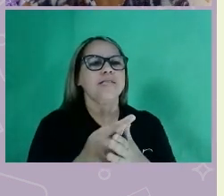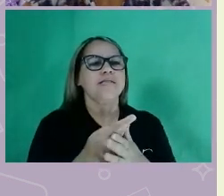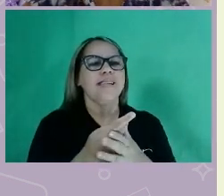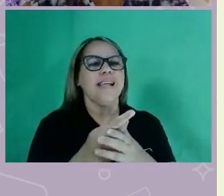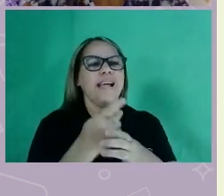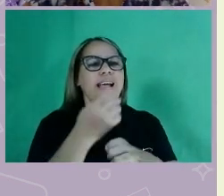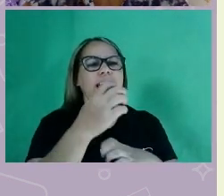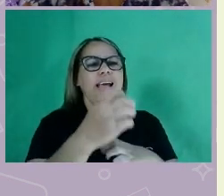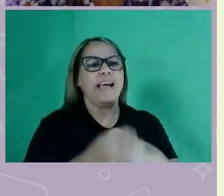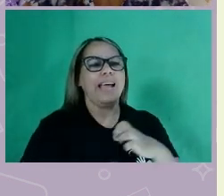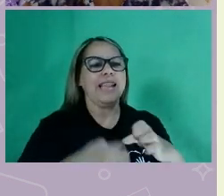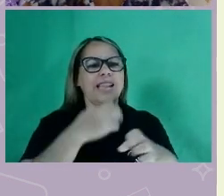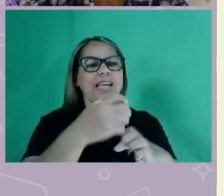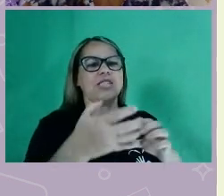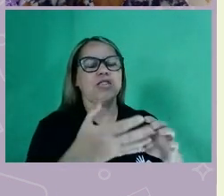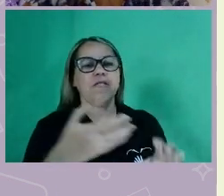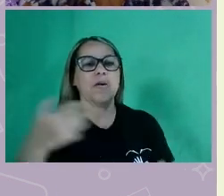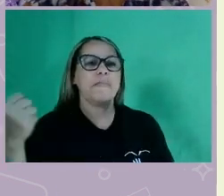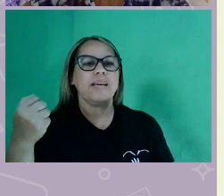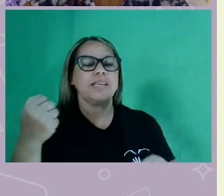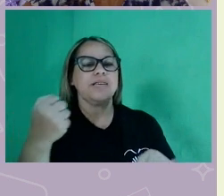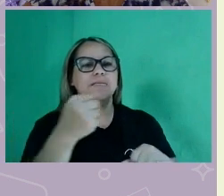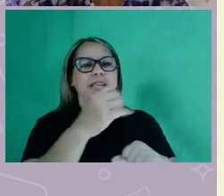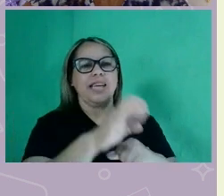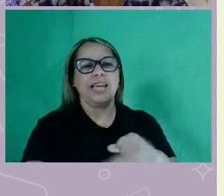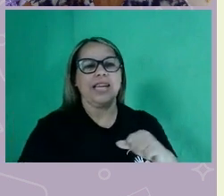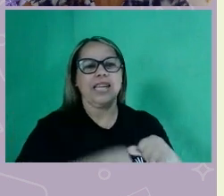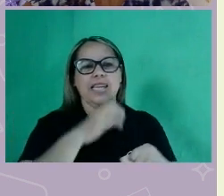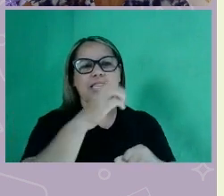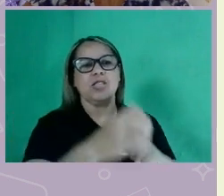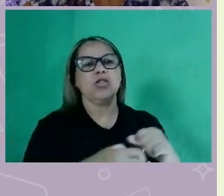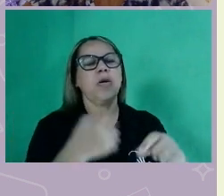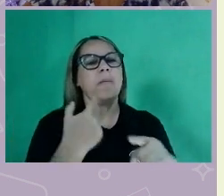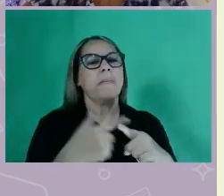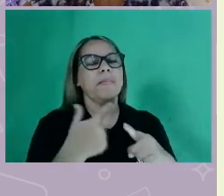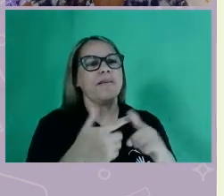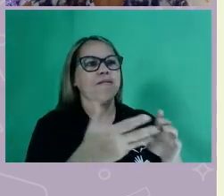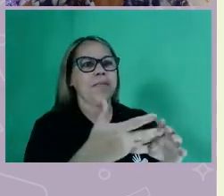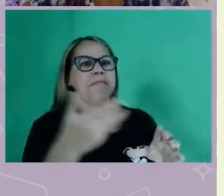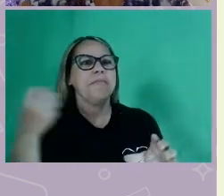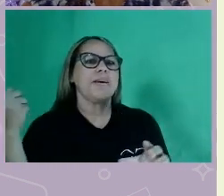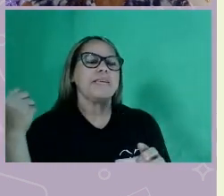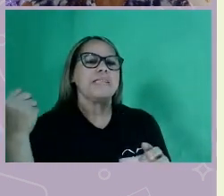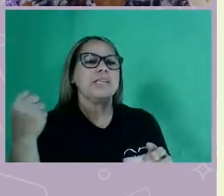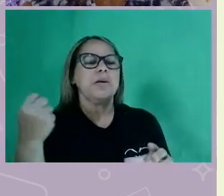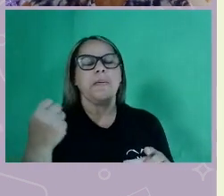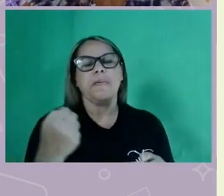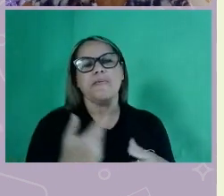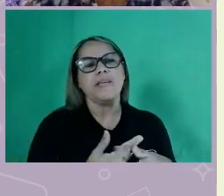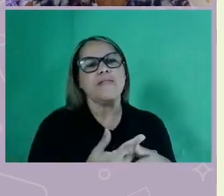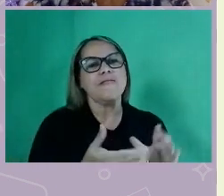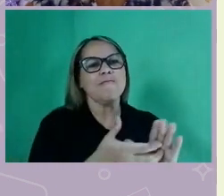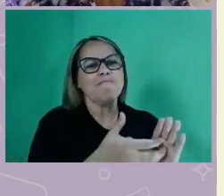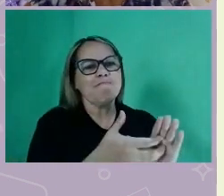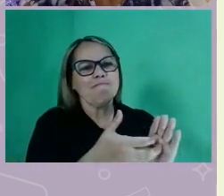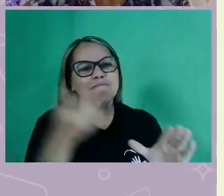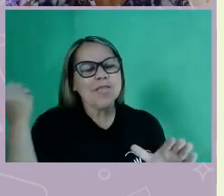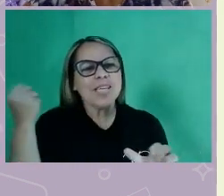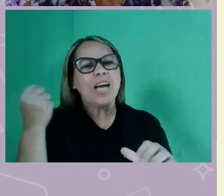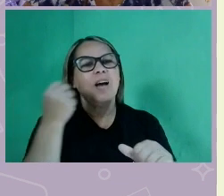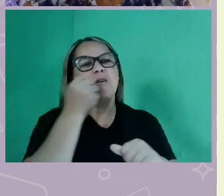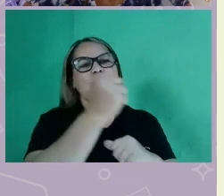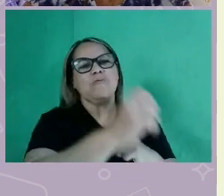tá certo ele vai porque ele já está na forma protonada então ele vai roubar elétrons ele vai arrancar os elétrons